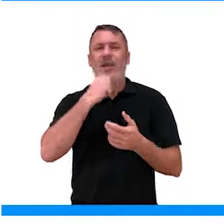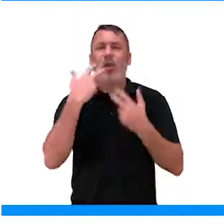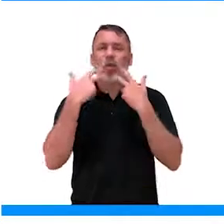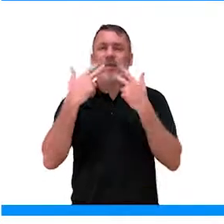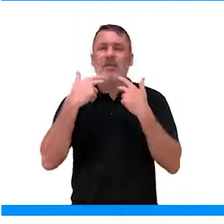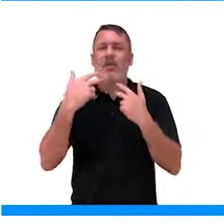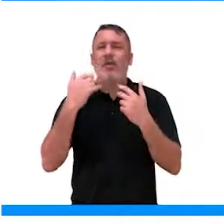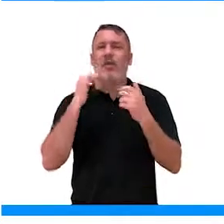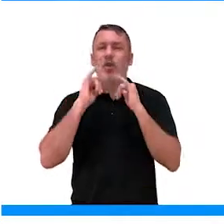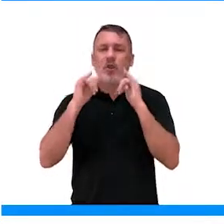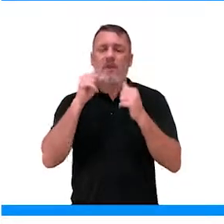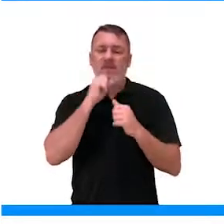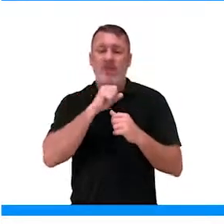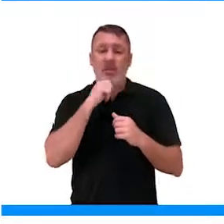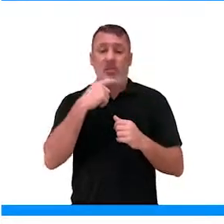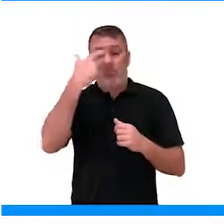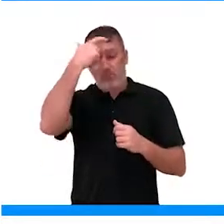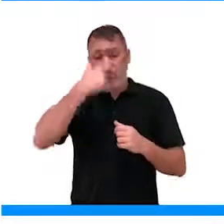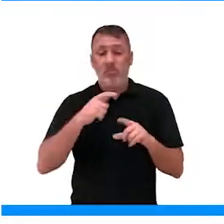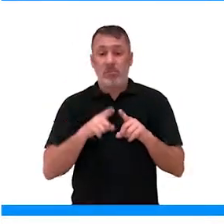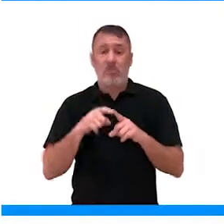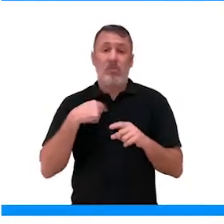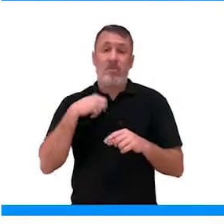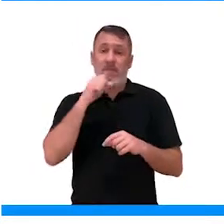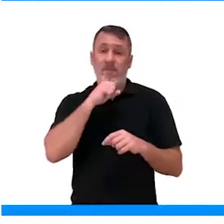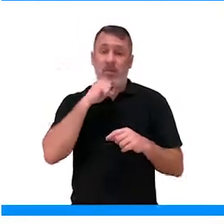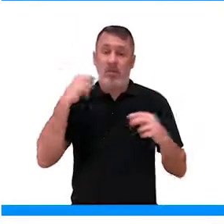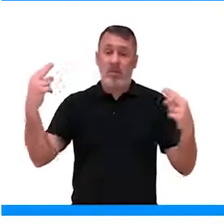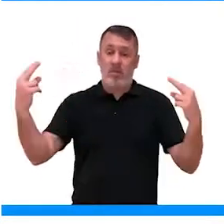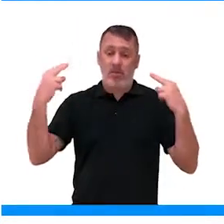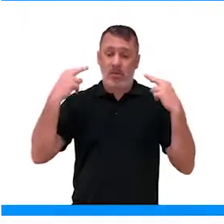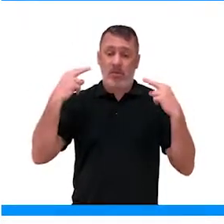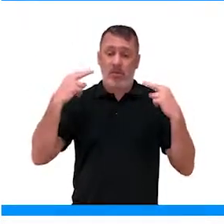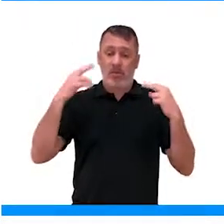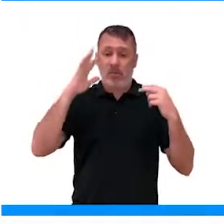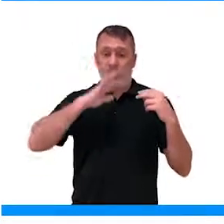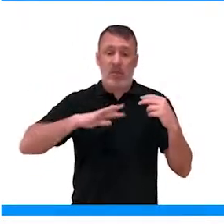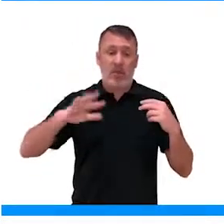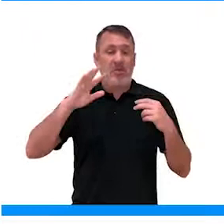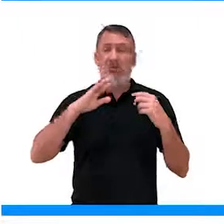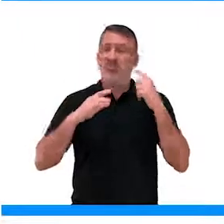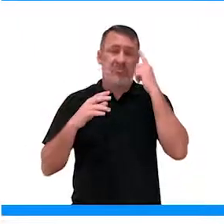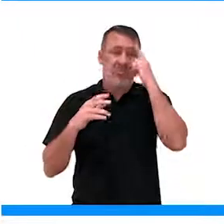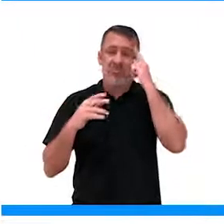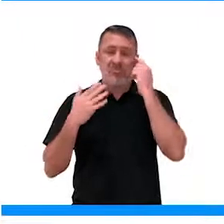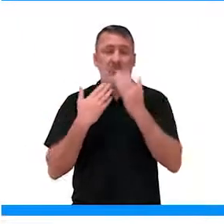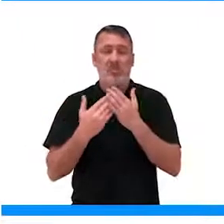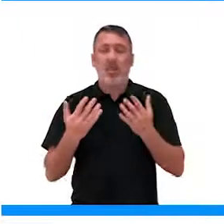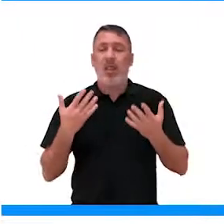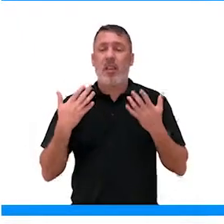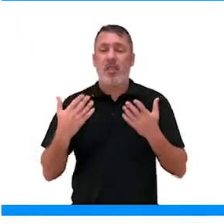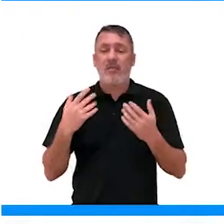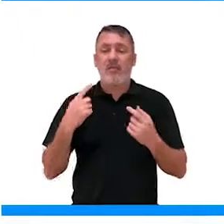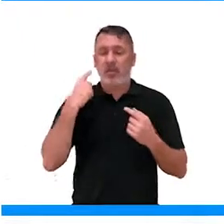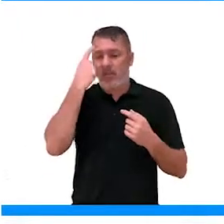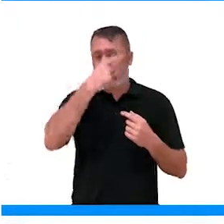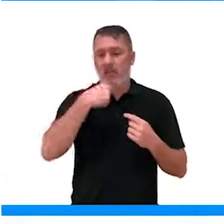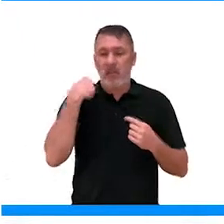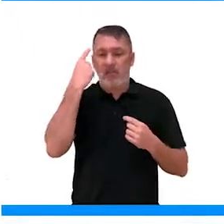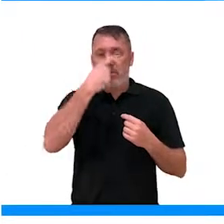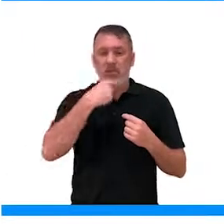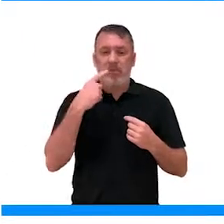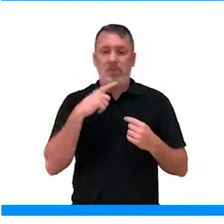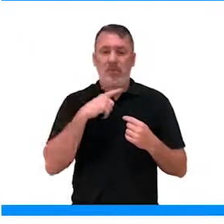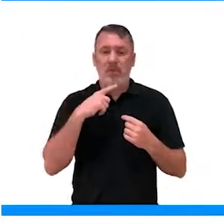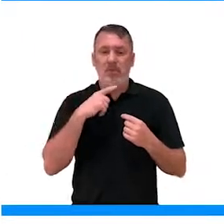velhas todas as notícias. Eu mesmo envelheci. Olha em relevo estes sinais em mim, não das carícias, tão leves